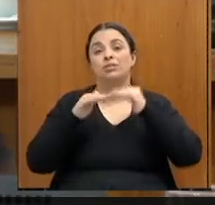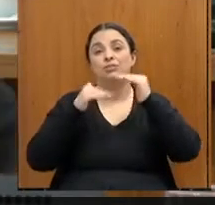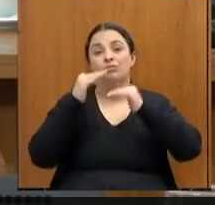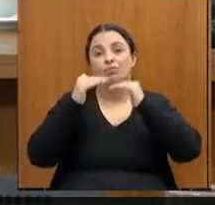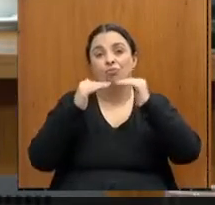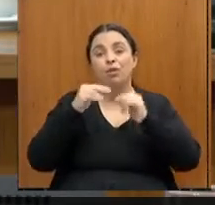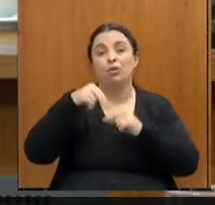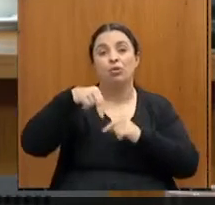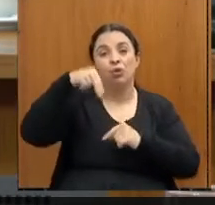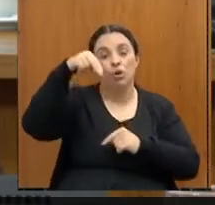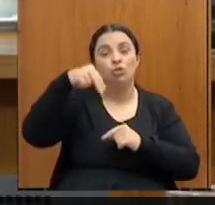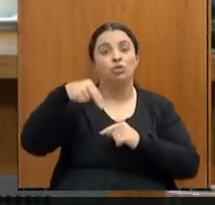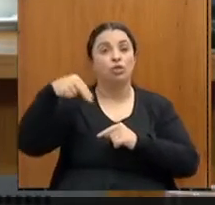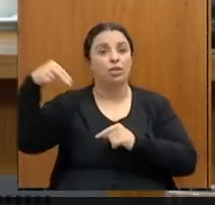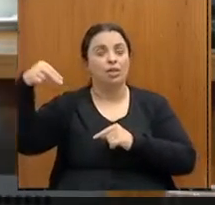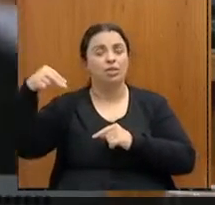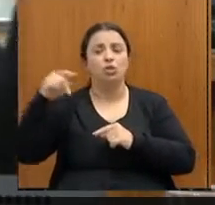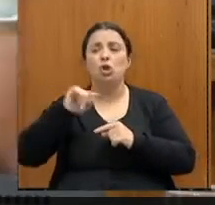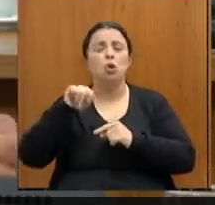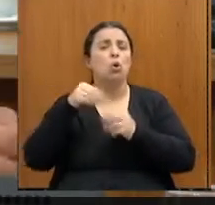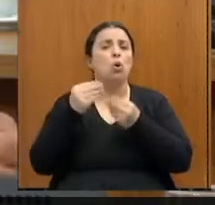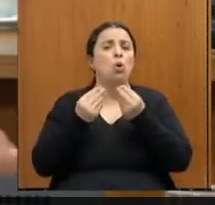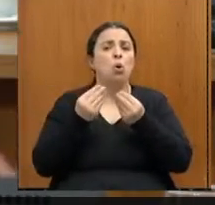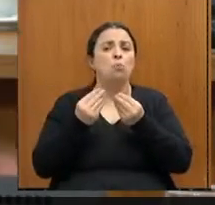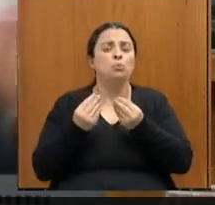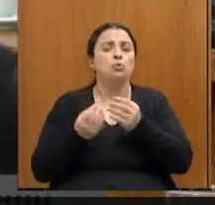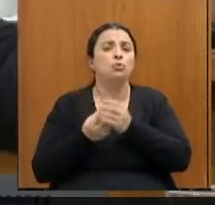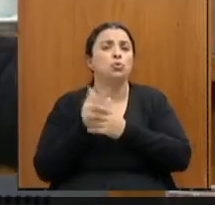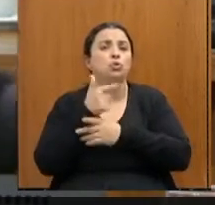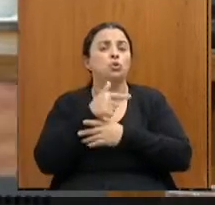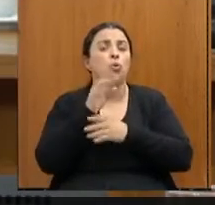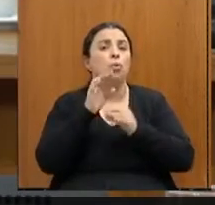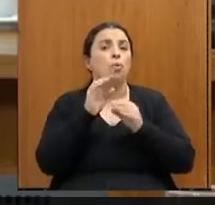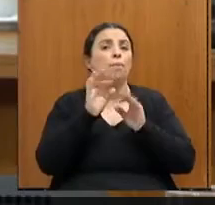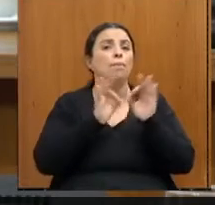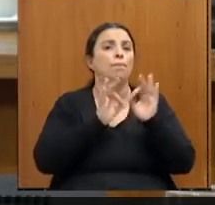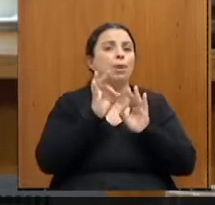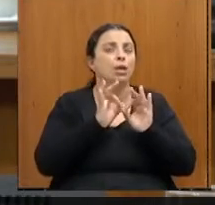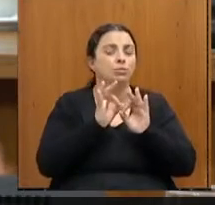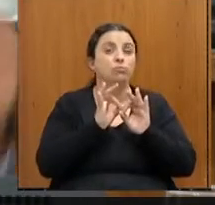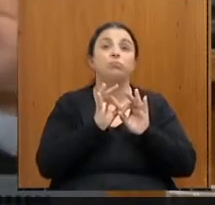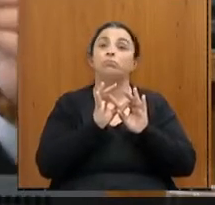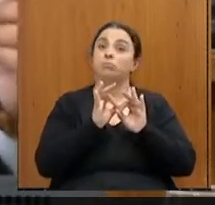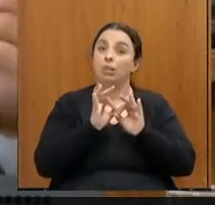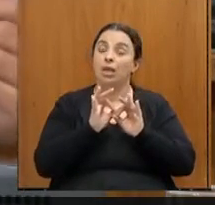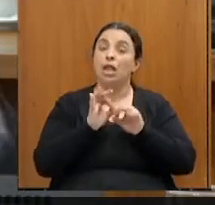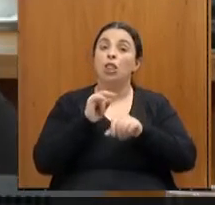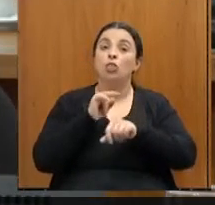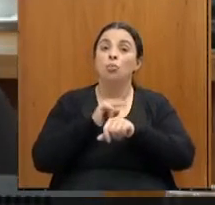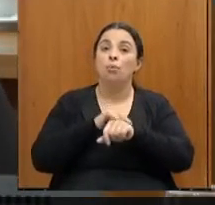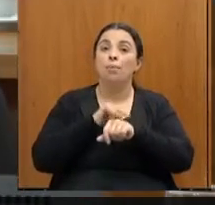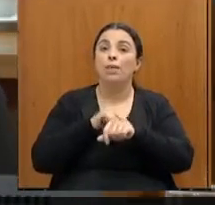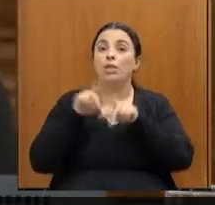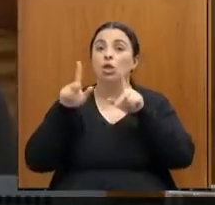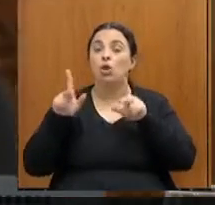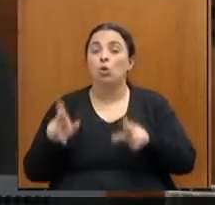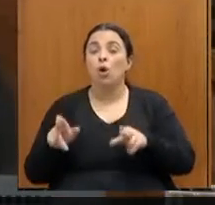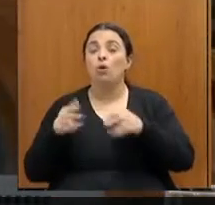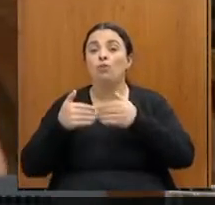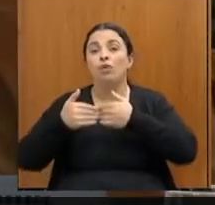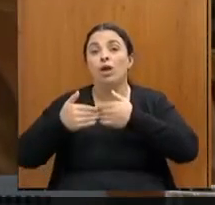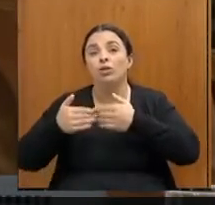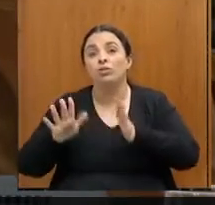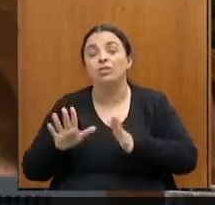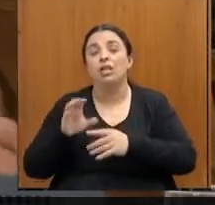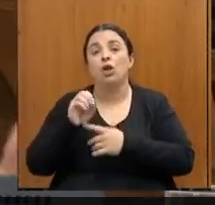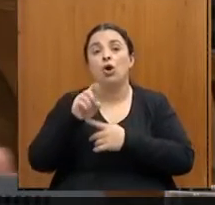surgiu o plano de desenvolvimento do Norte e Nordeste justamente quando foi anunciada a oxy energia em